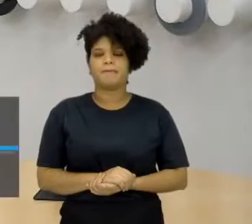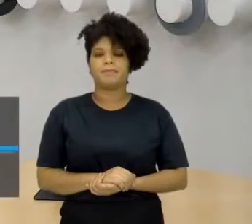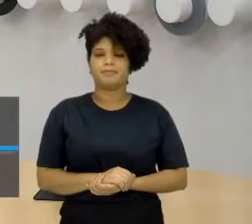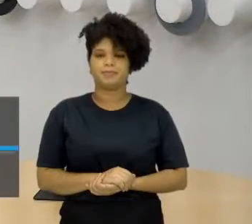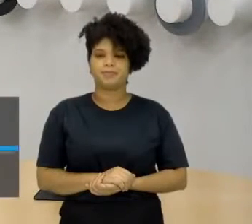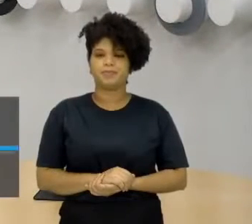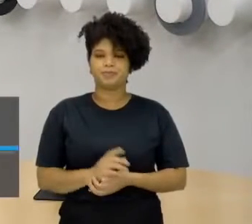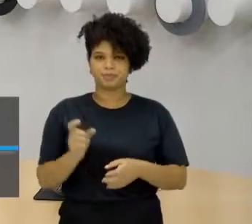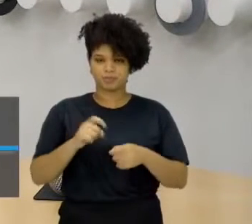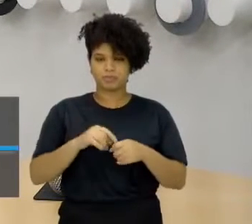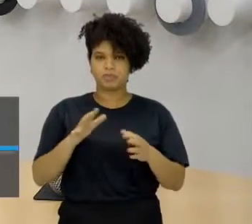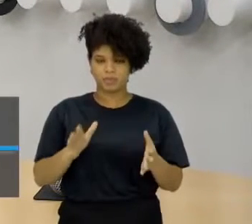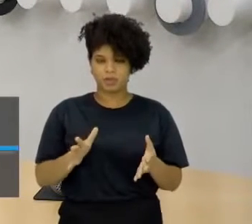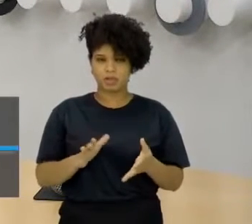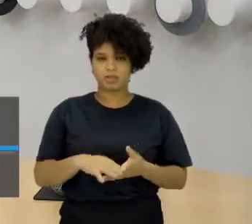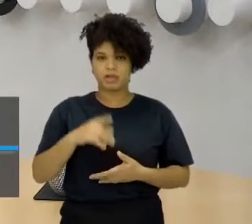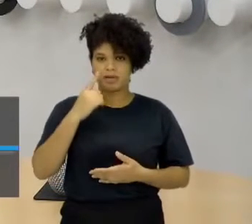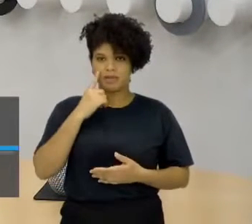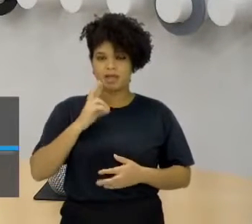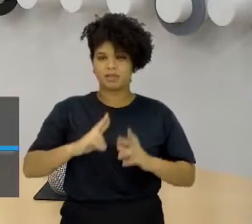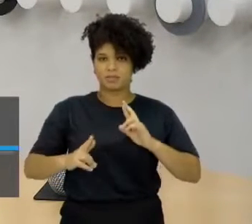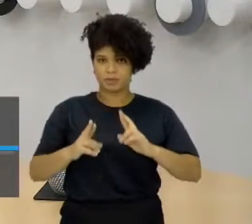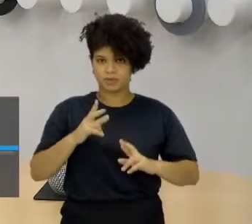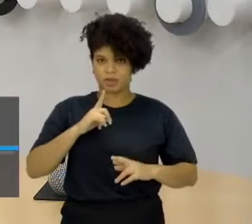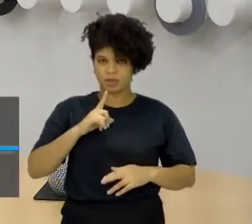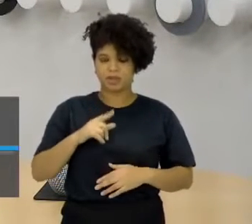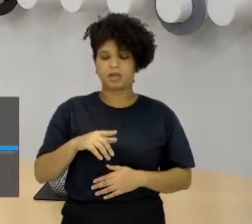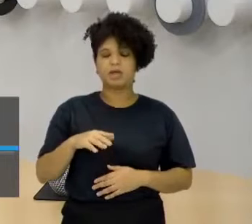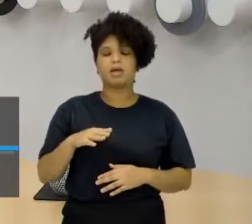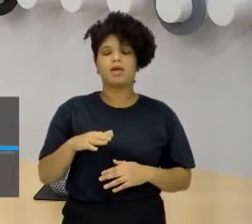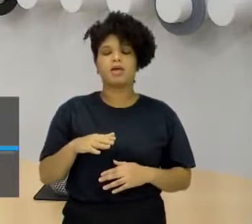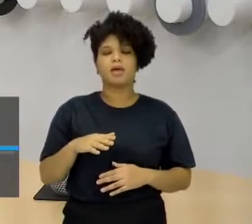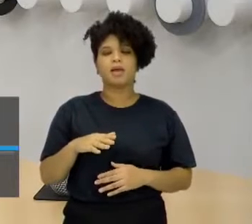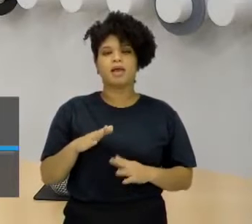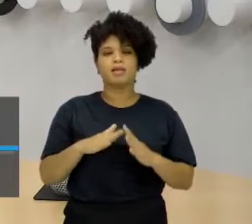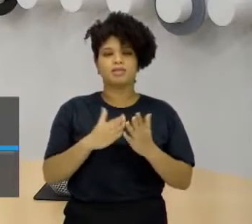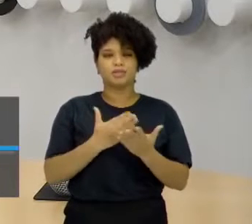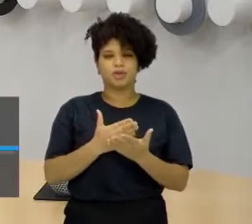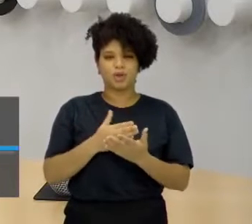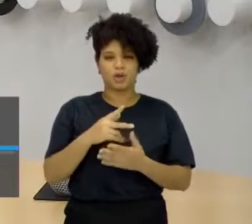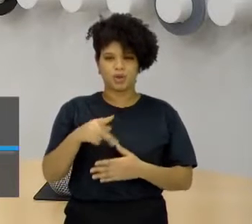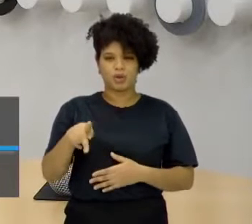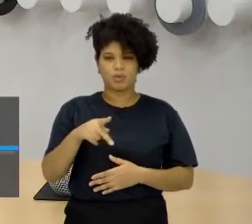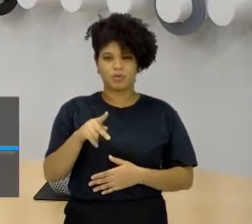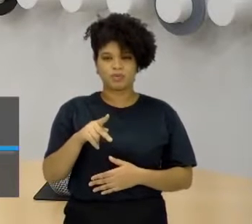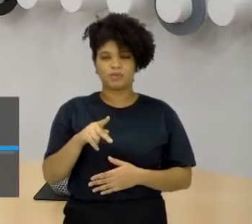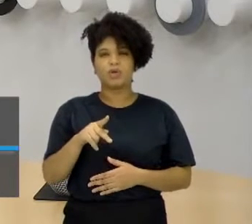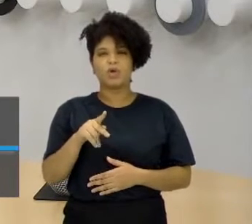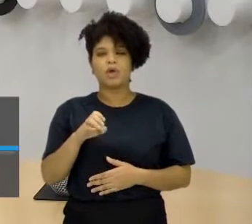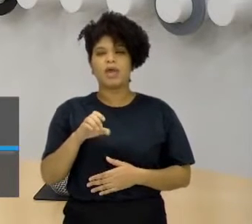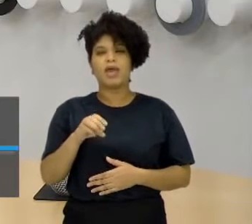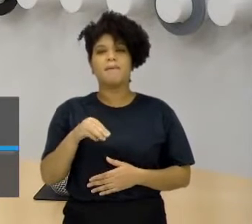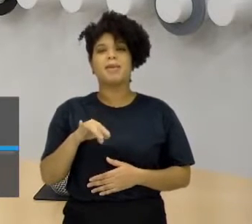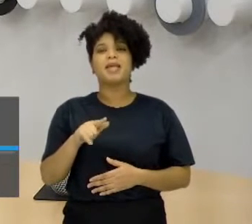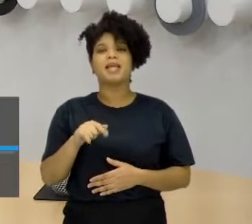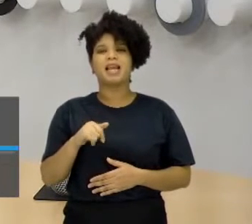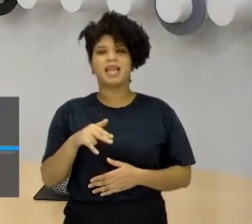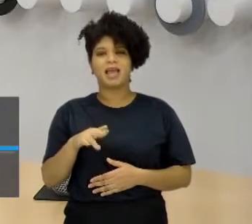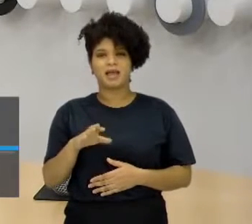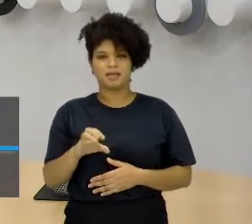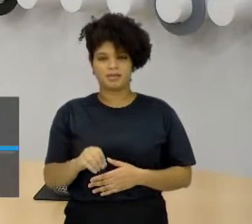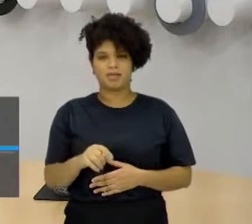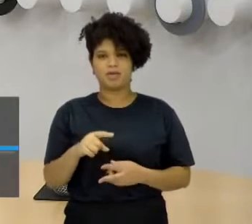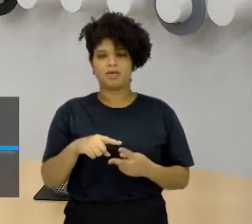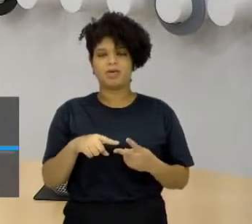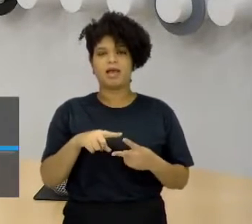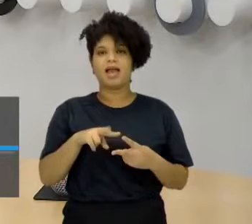Voltamos aqui, Antônio, e a gente tem a resposta que veio lá da Escola Professor Salvador Gugliano Júnior, dos alunos Raíssa e Gustavo,